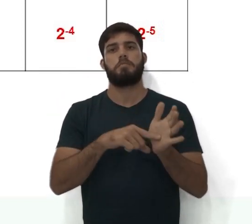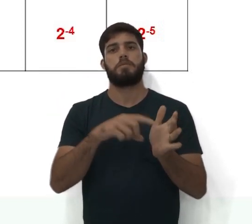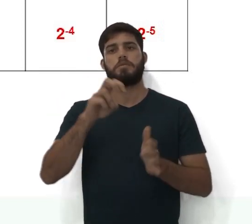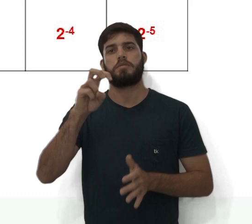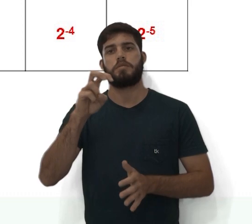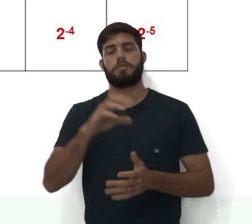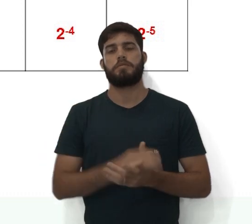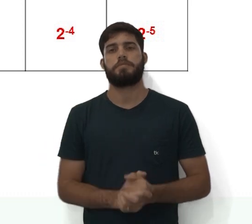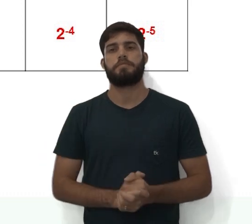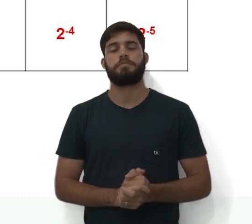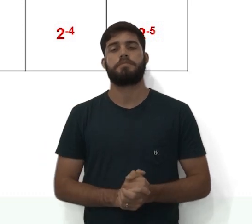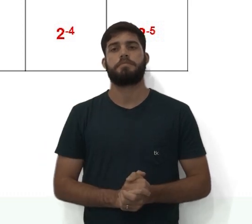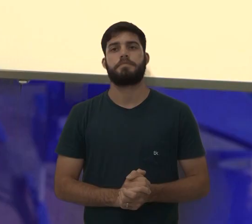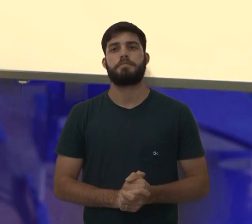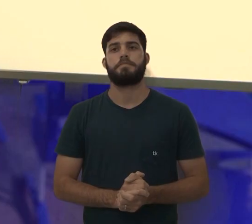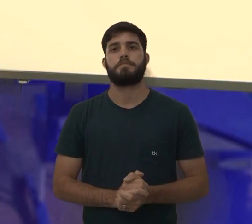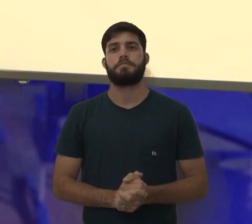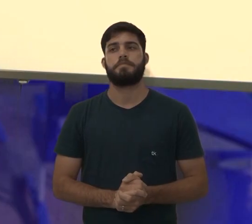elevado a menos 5.